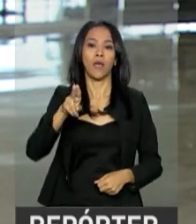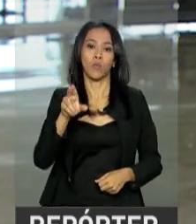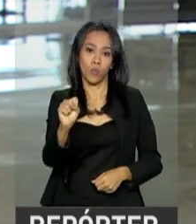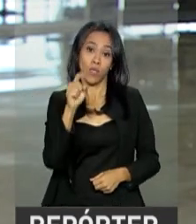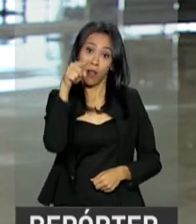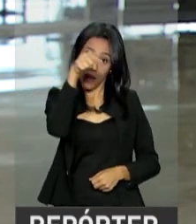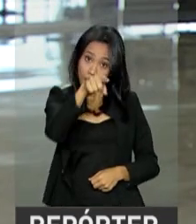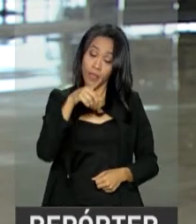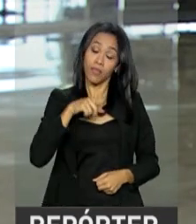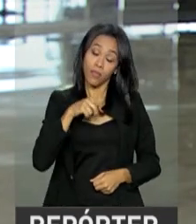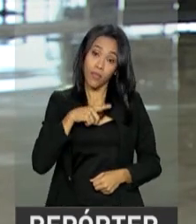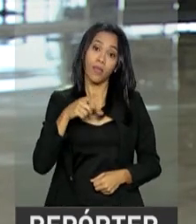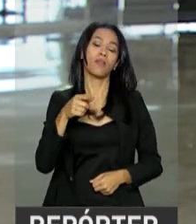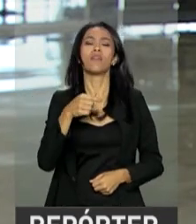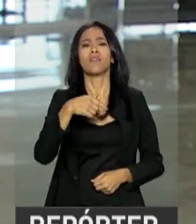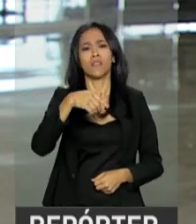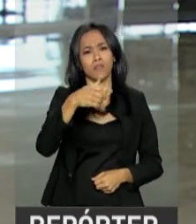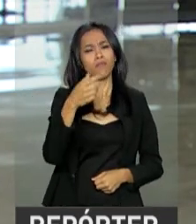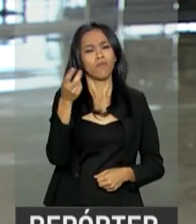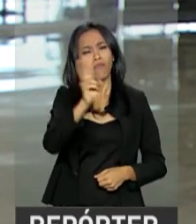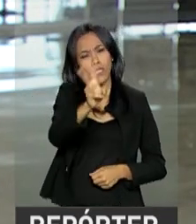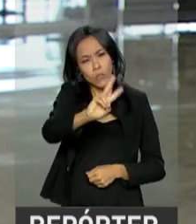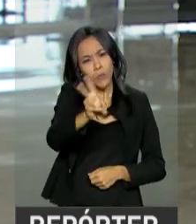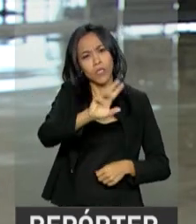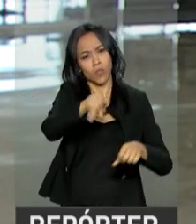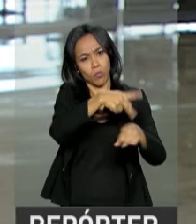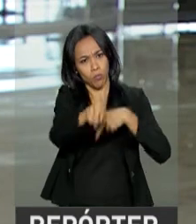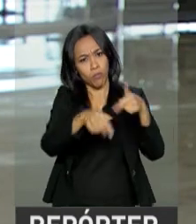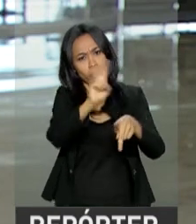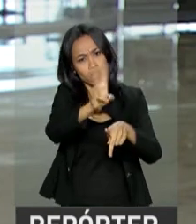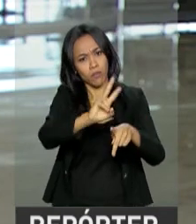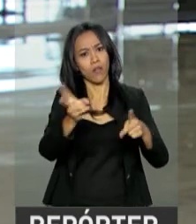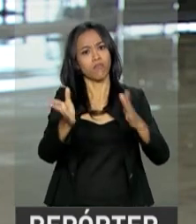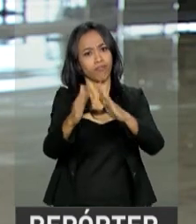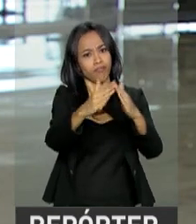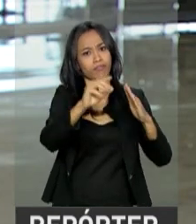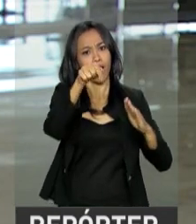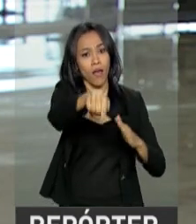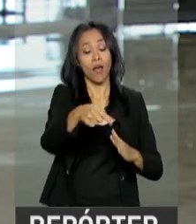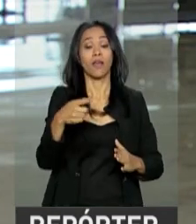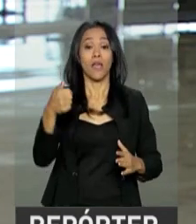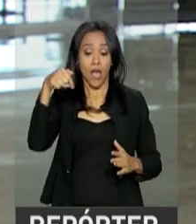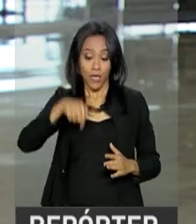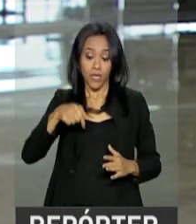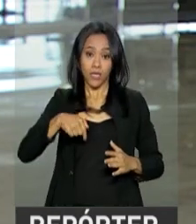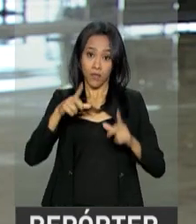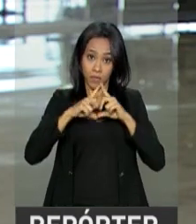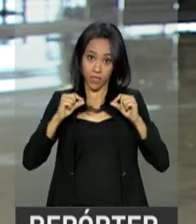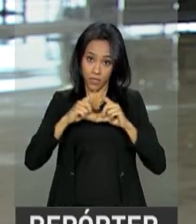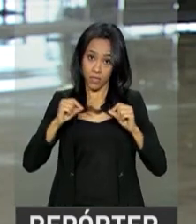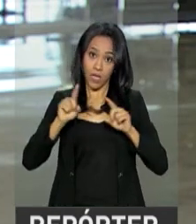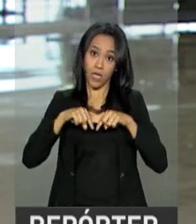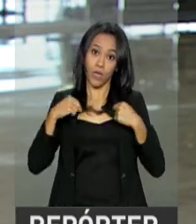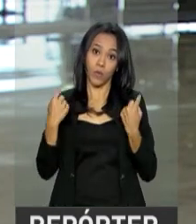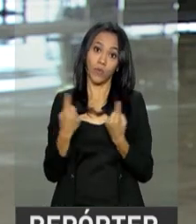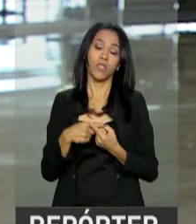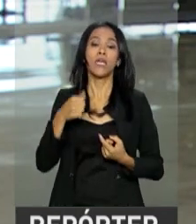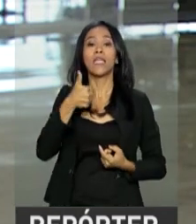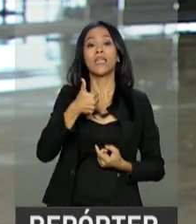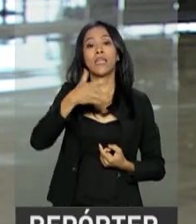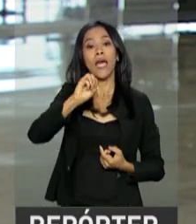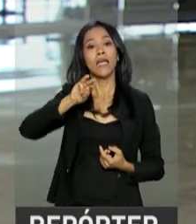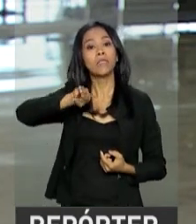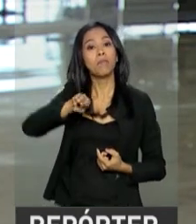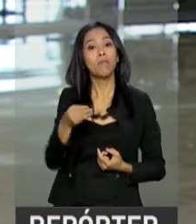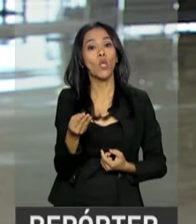de 200 venezuelanos ontem aqui em brasília depois de se reunir com o presidente michel temer ele anunciou 10 milhões de dólares para